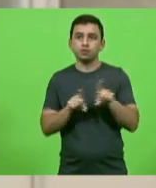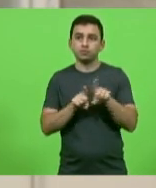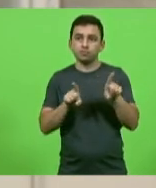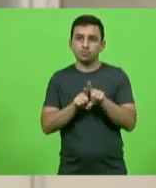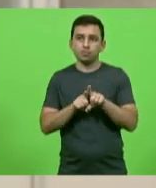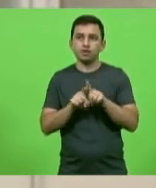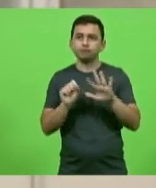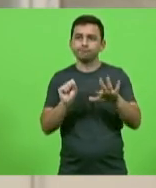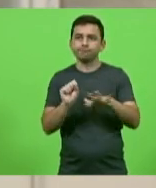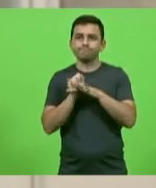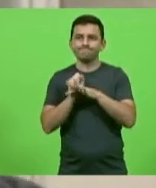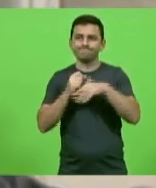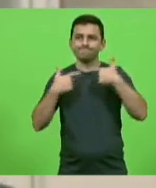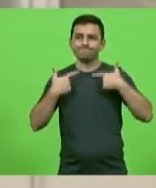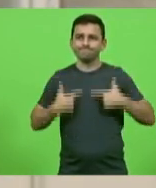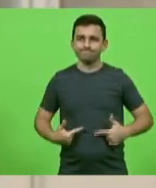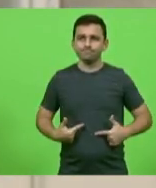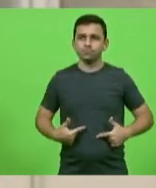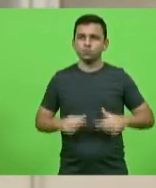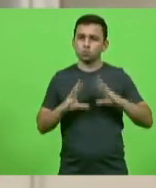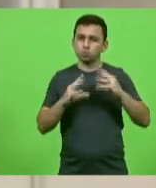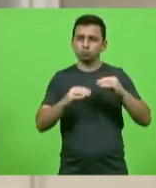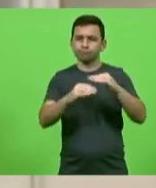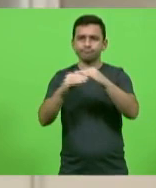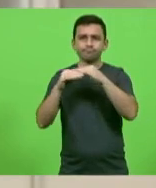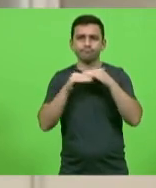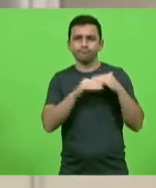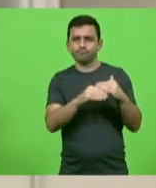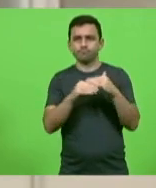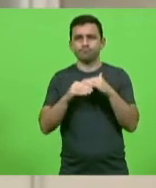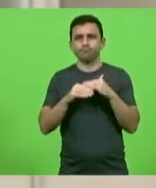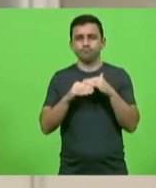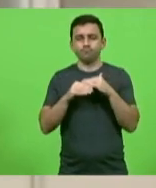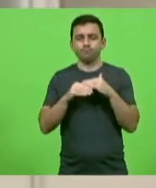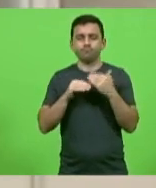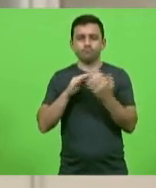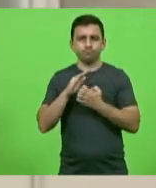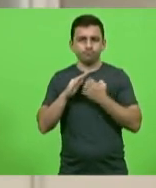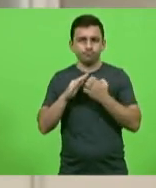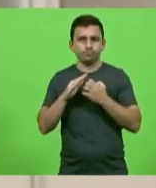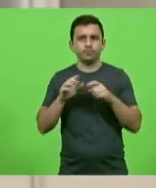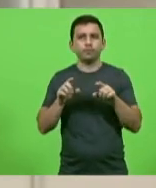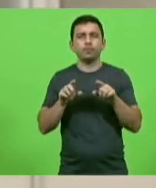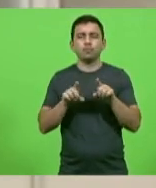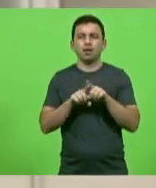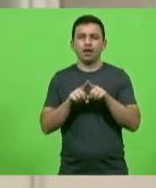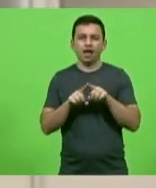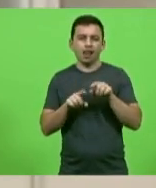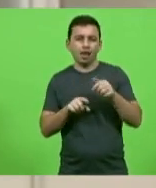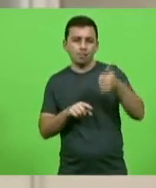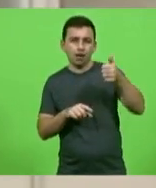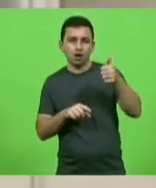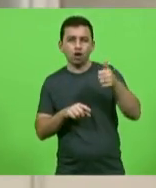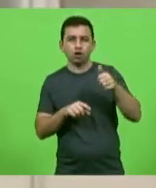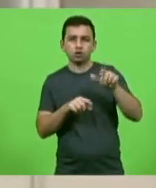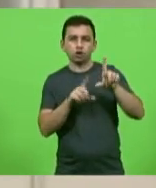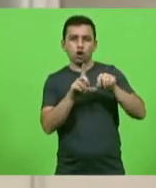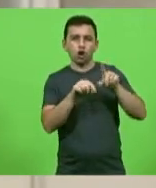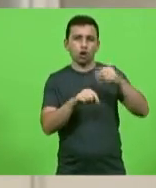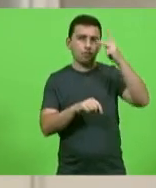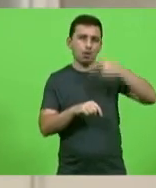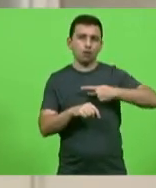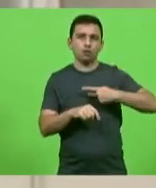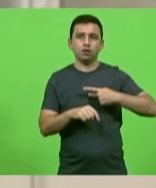tempo assegurar isonomia entre os concorrentes de modo a evitar favoritismos e